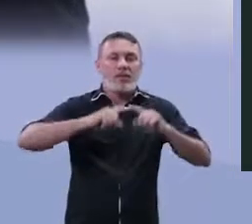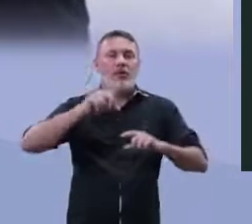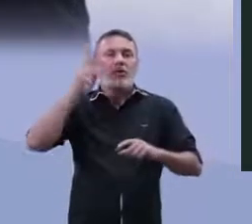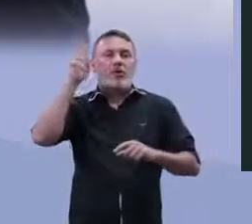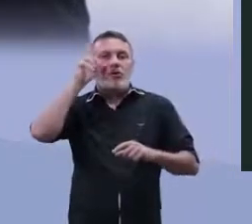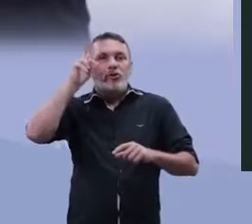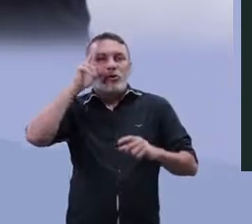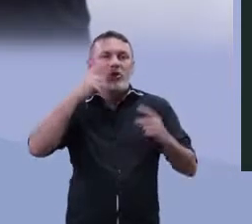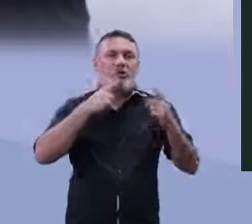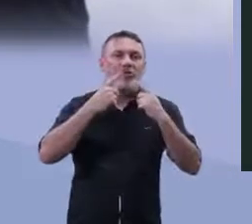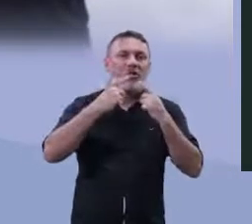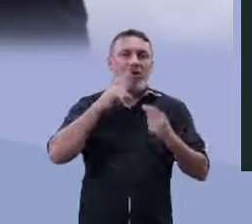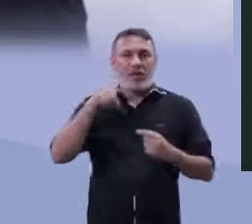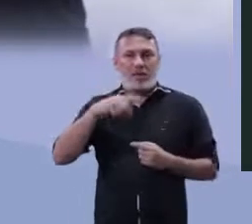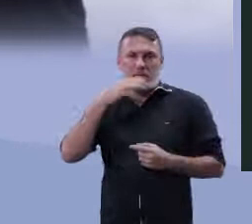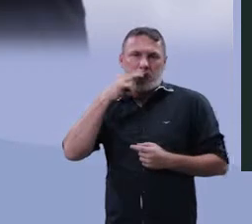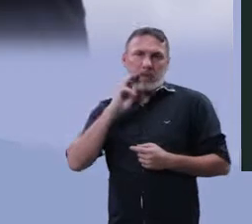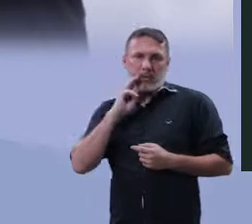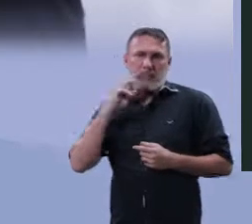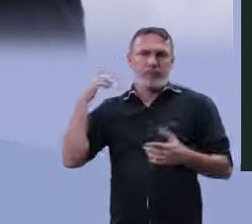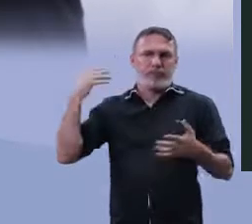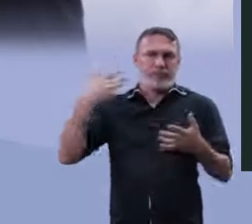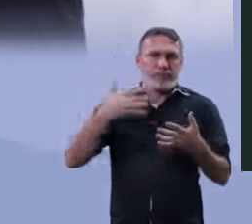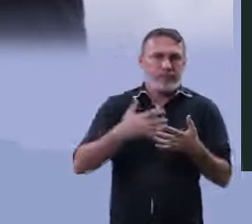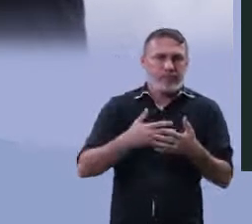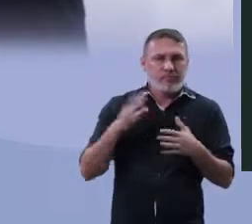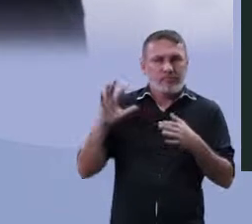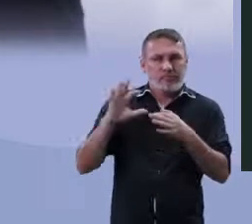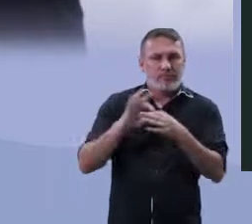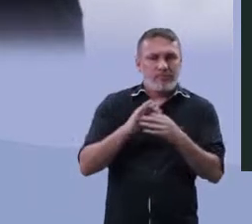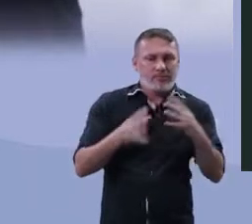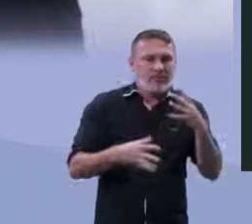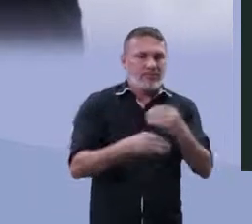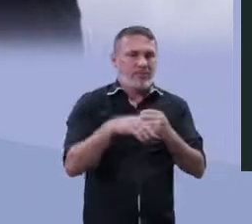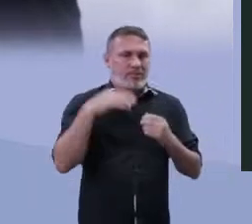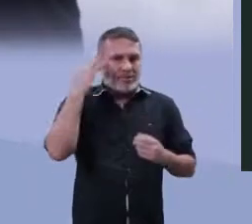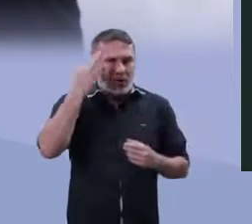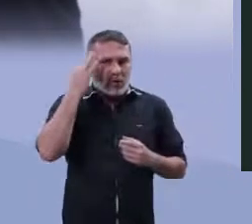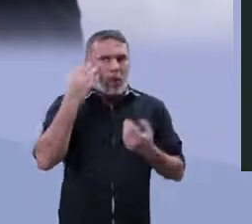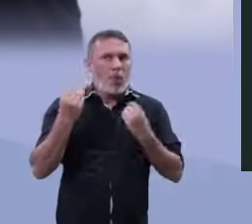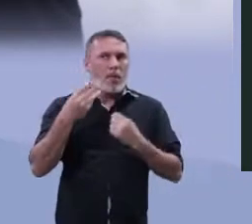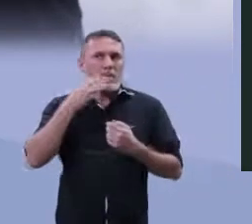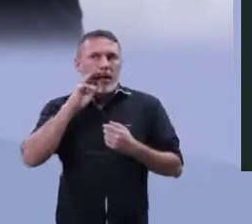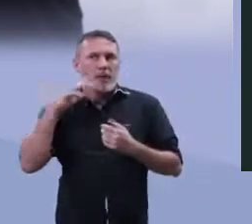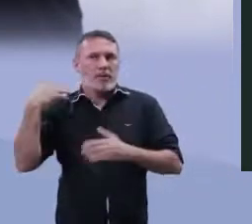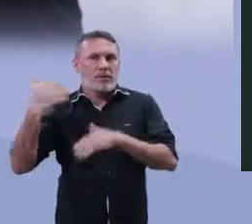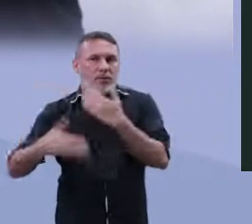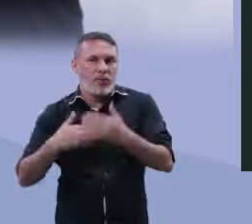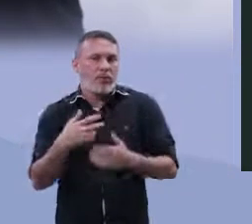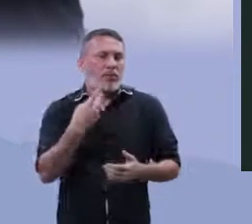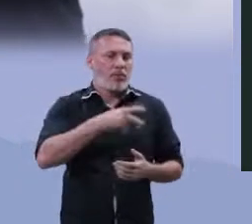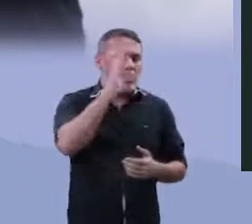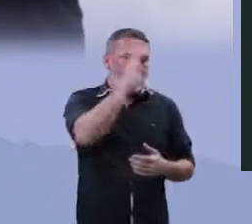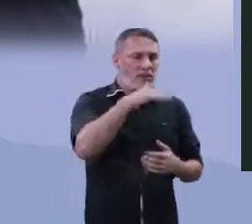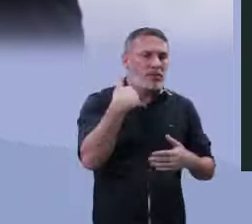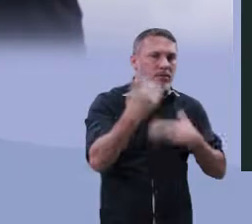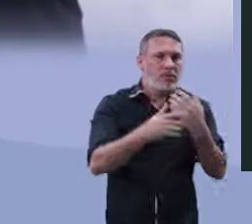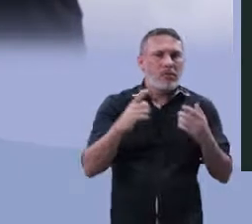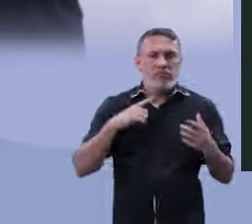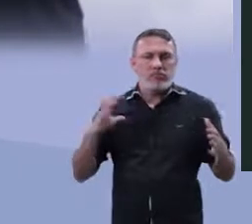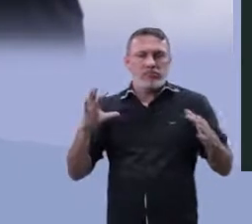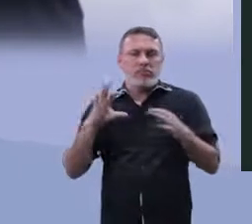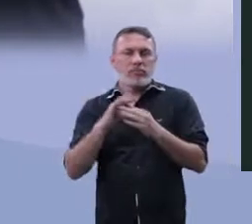materialismo histórico dialético, ou seja, esse processo de desenvolvimento, né, do marxismo, mas